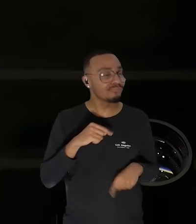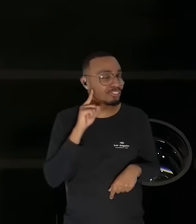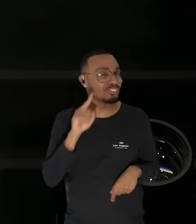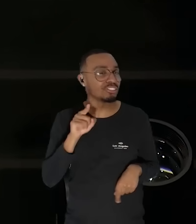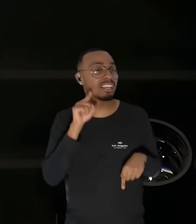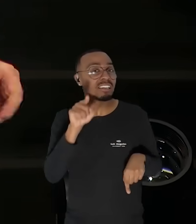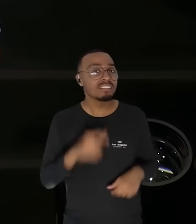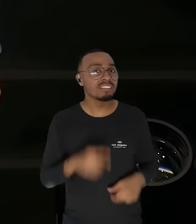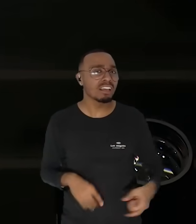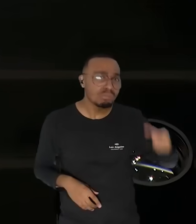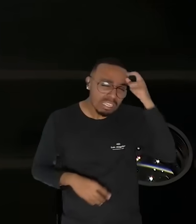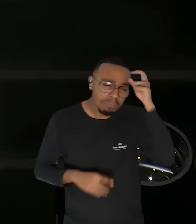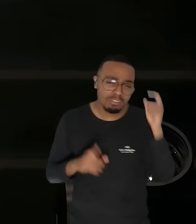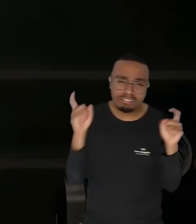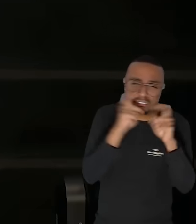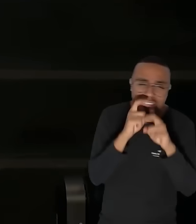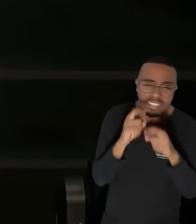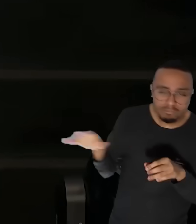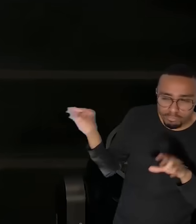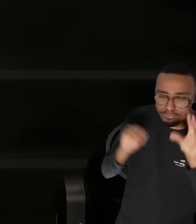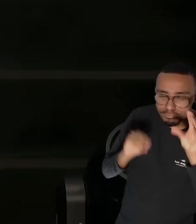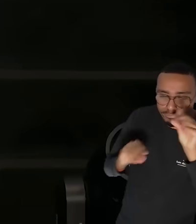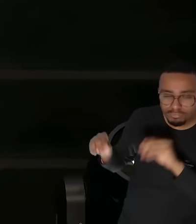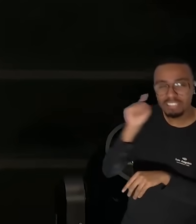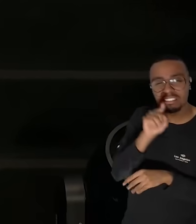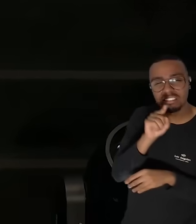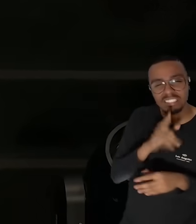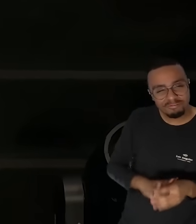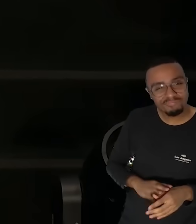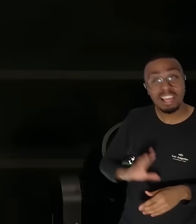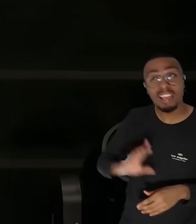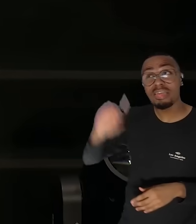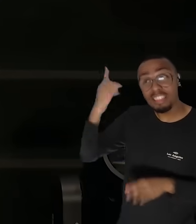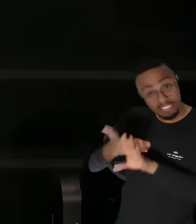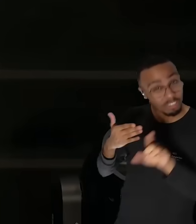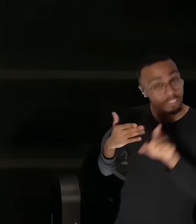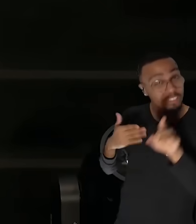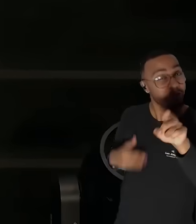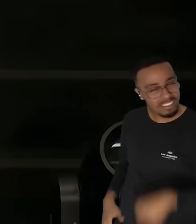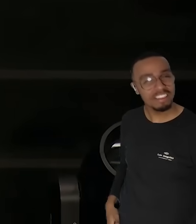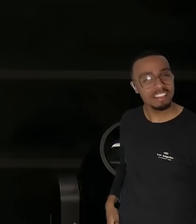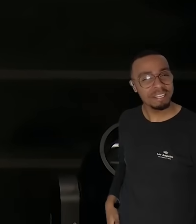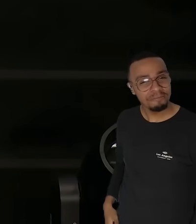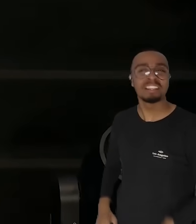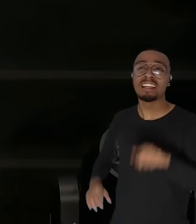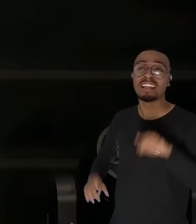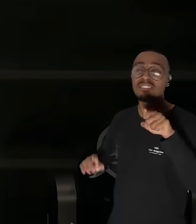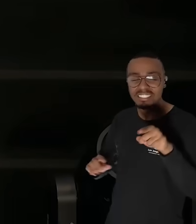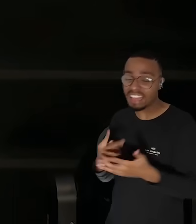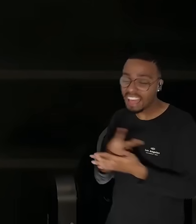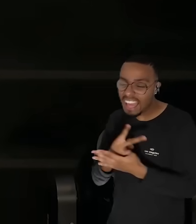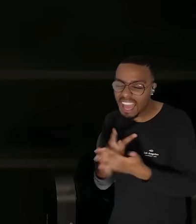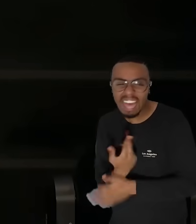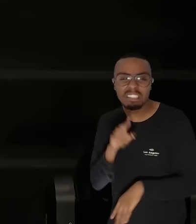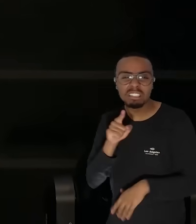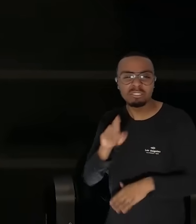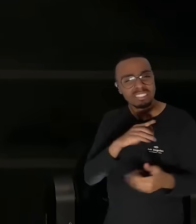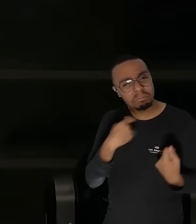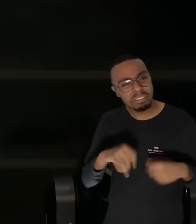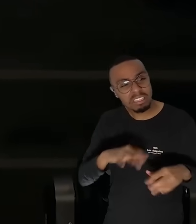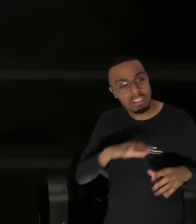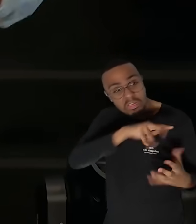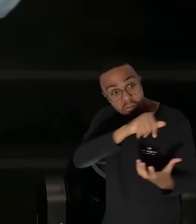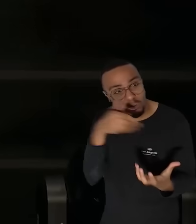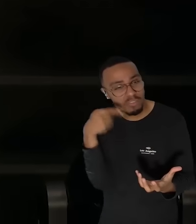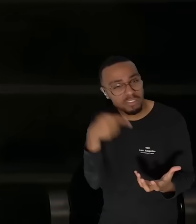vida. Vão ter semanas que você vai vir adorar aqui na igreja e vai parecer que você não deveria estar aqui, que você deveria estar na balada, que você